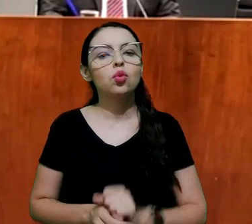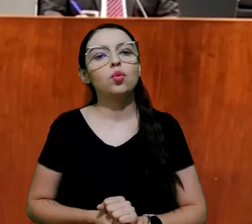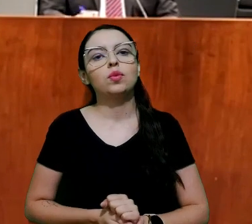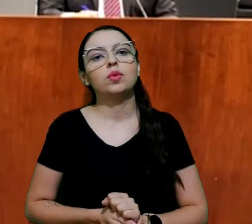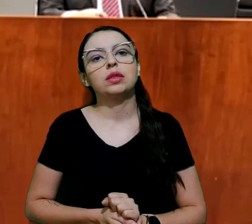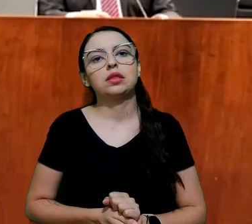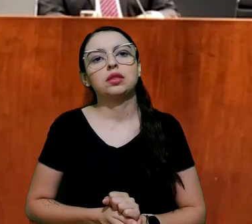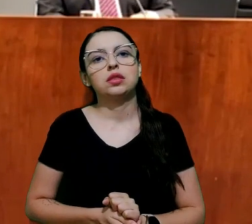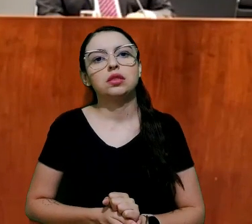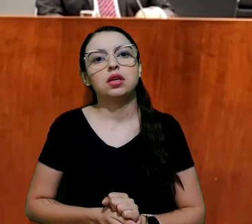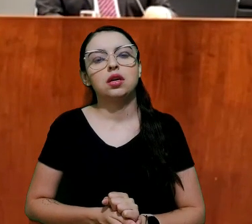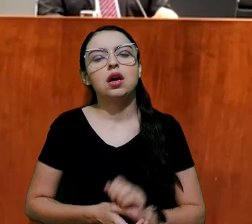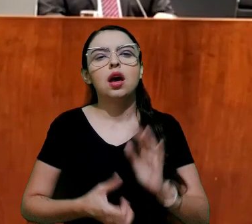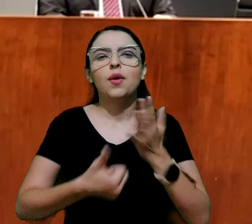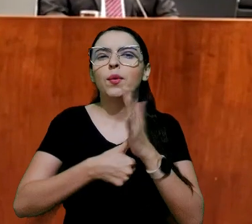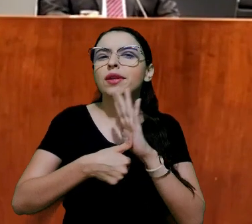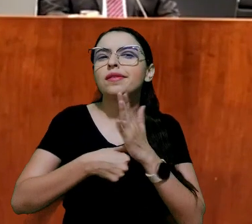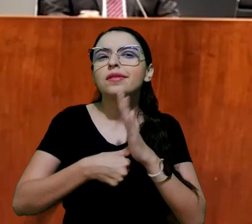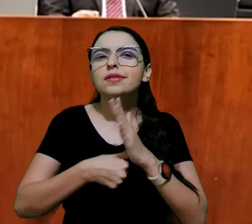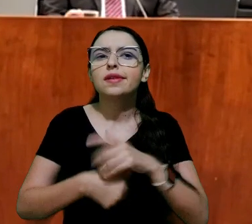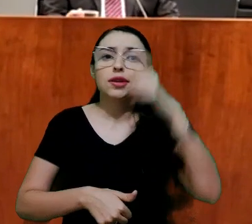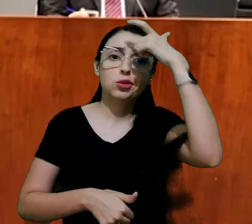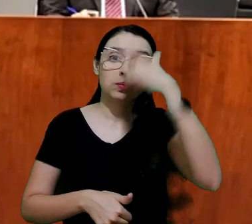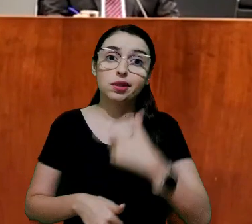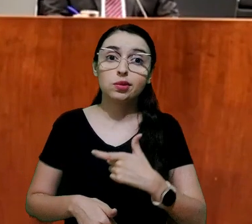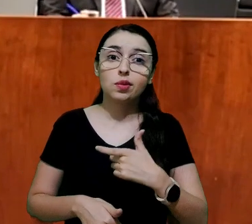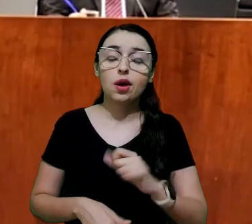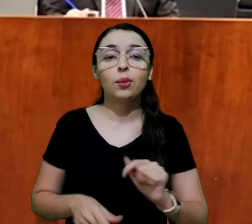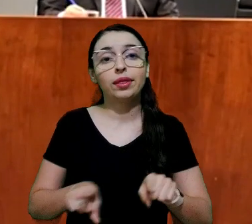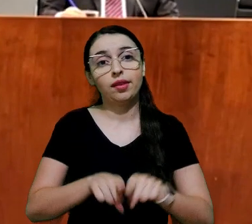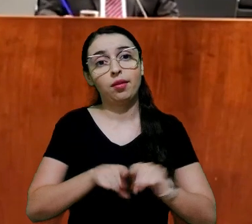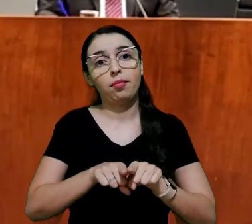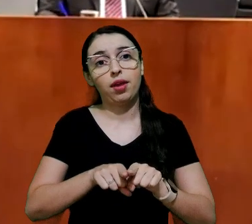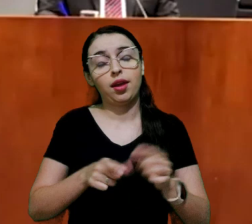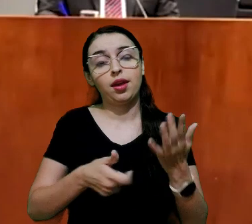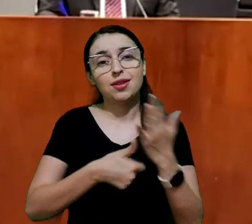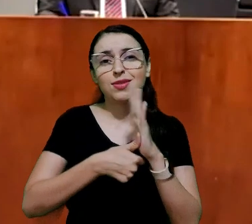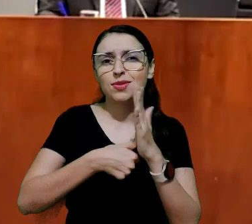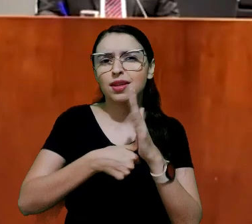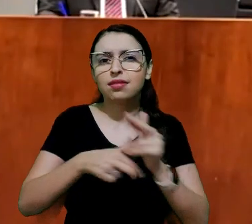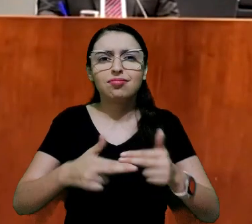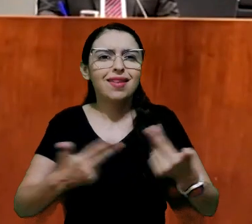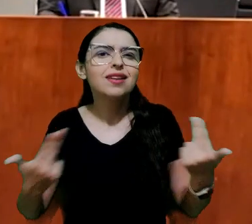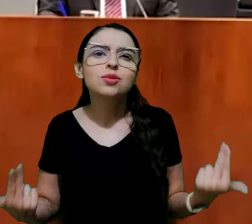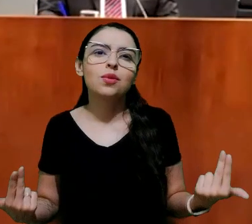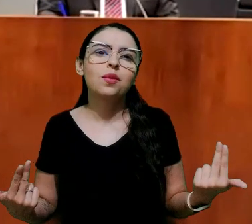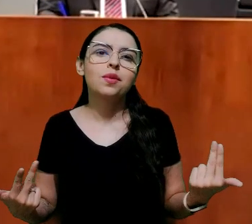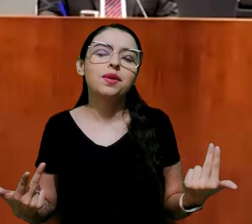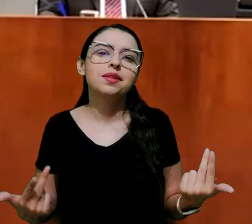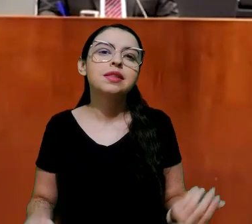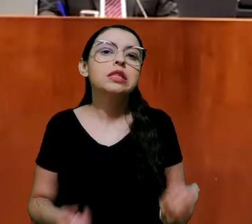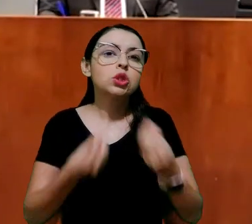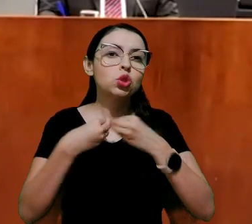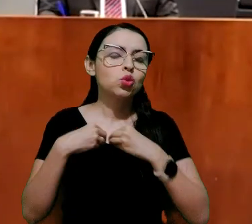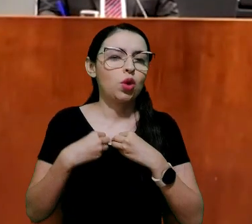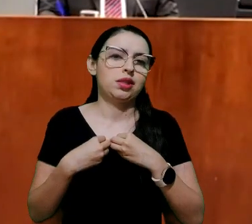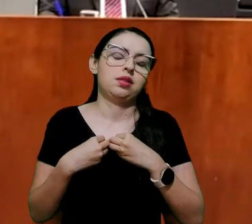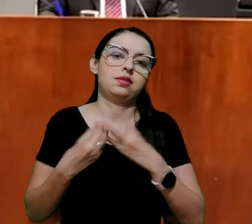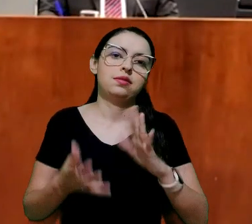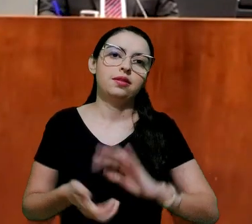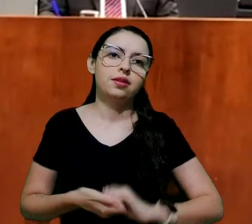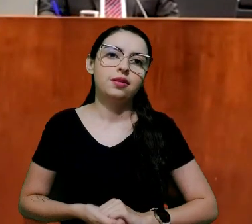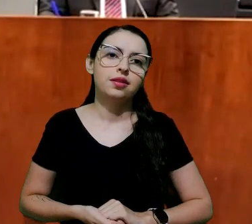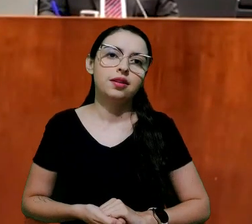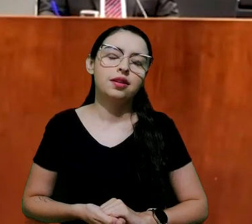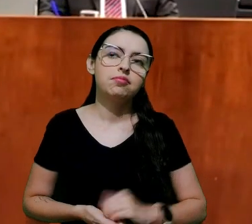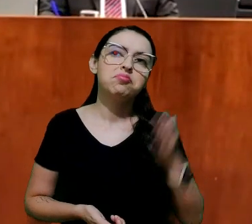identidade pessoal e a identidade das coisas que nos pertencem. Nesse sentido,